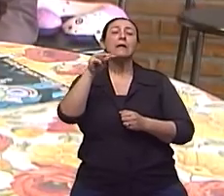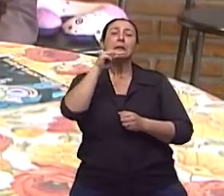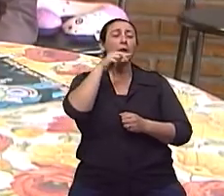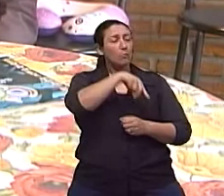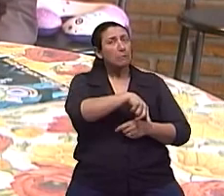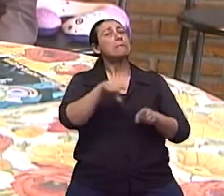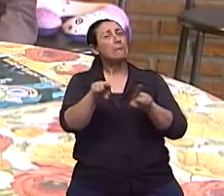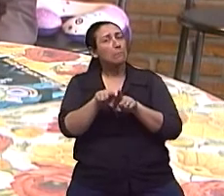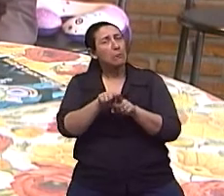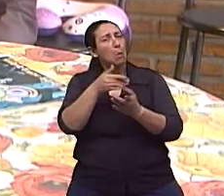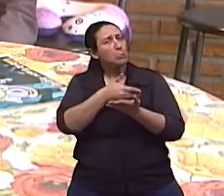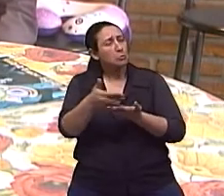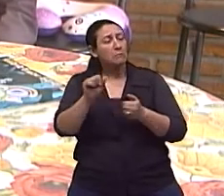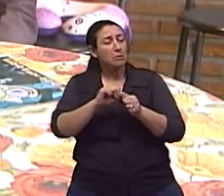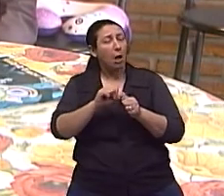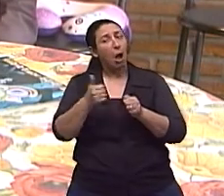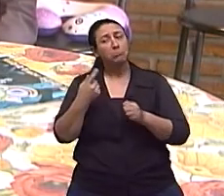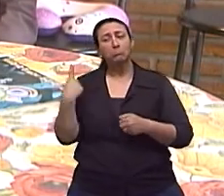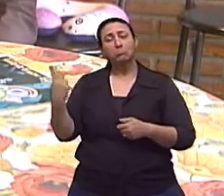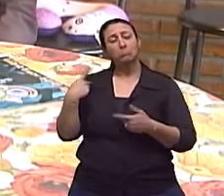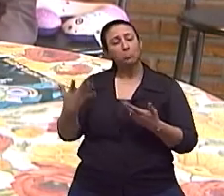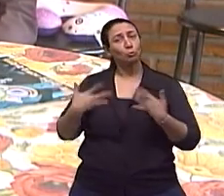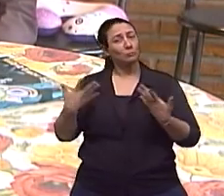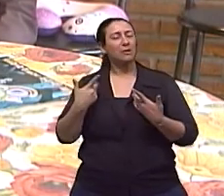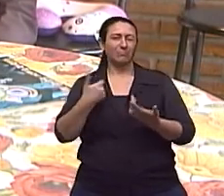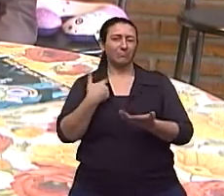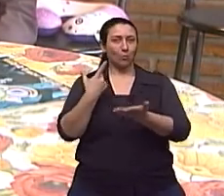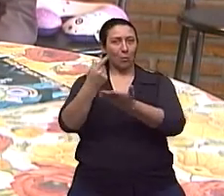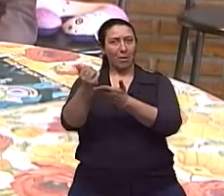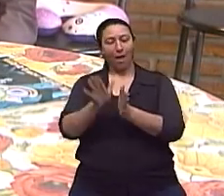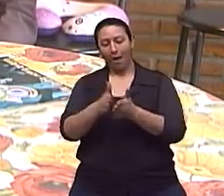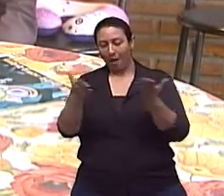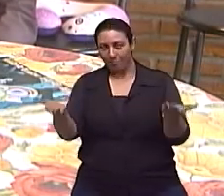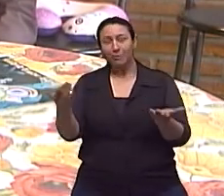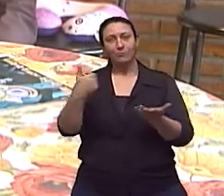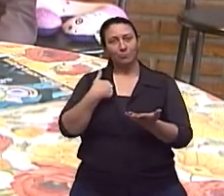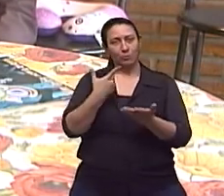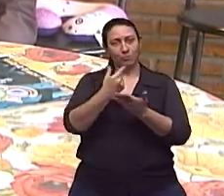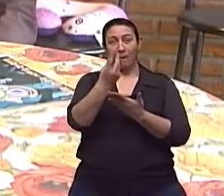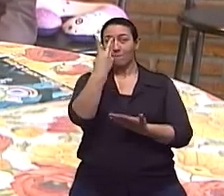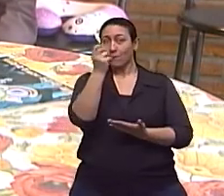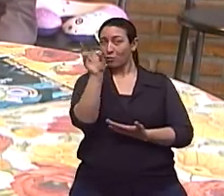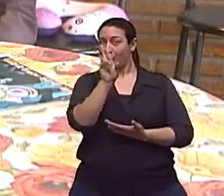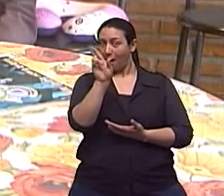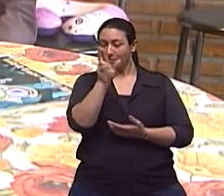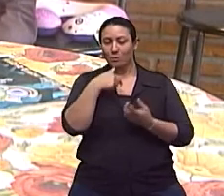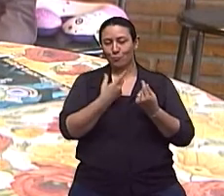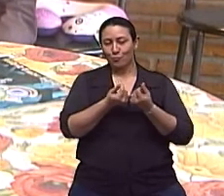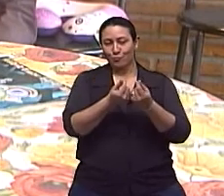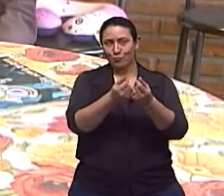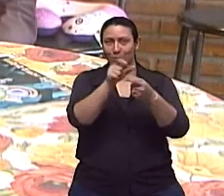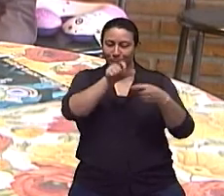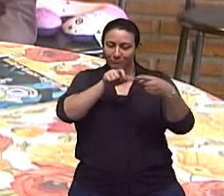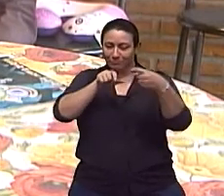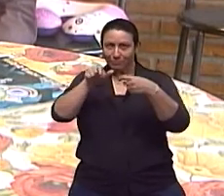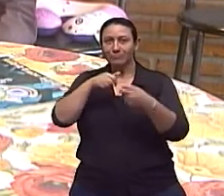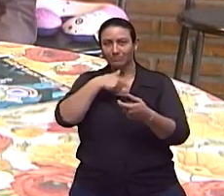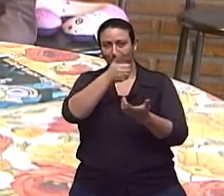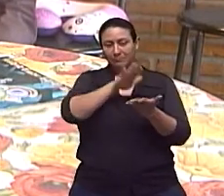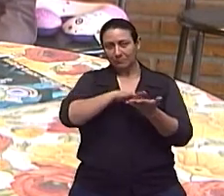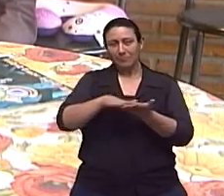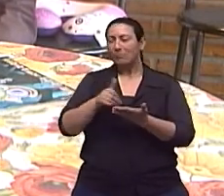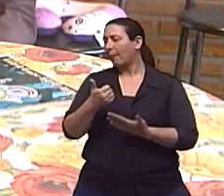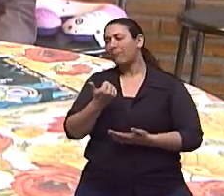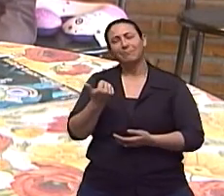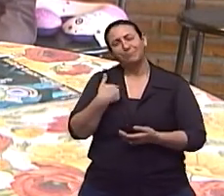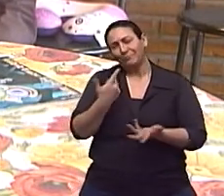também e aquilo nos motivou aí eu comprei o álbum comprei 20reais de figurinhas primeiras e esse